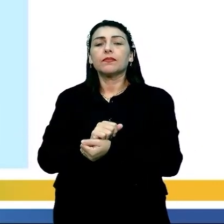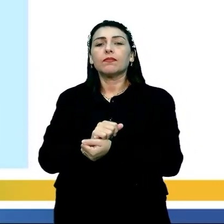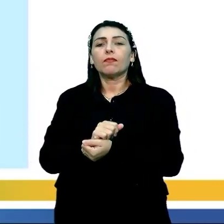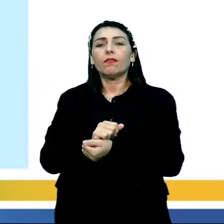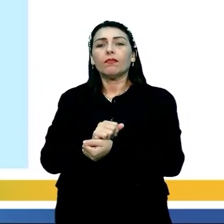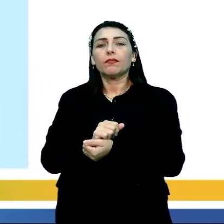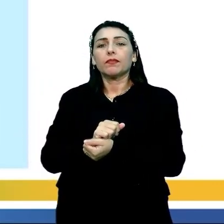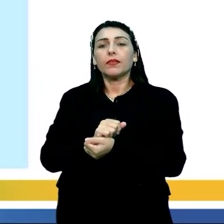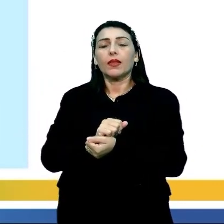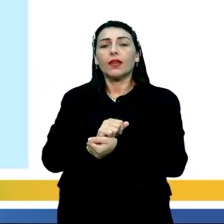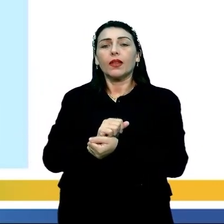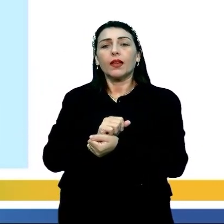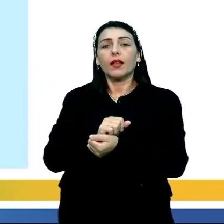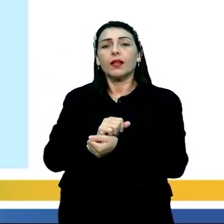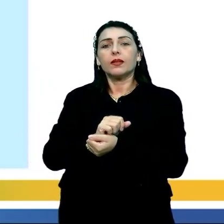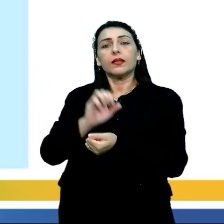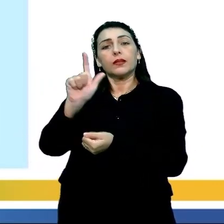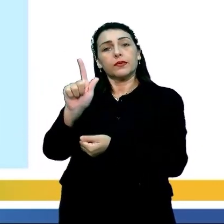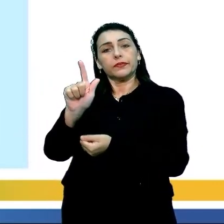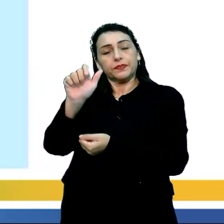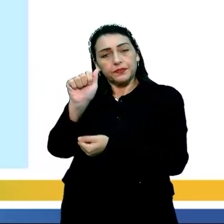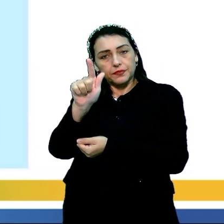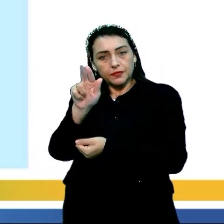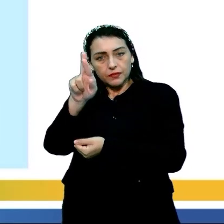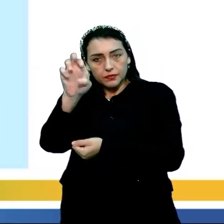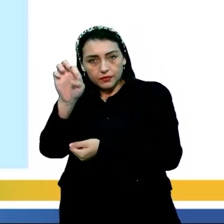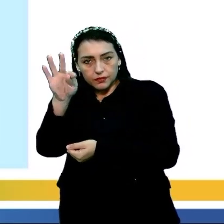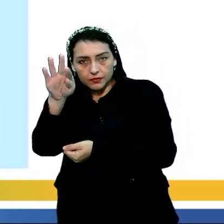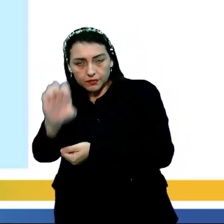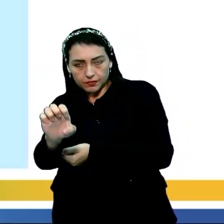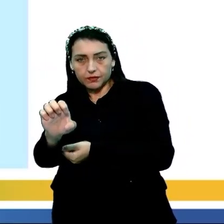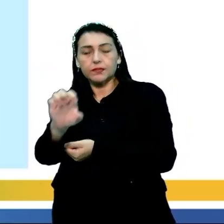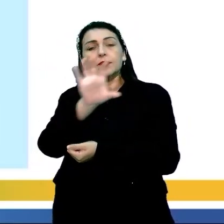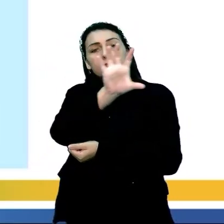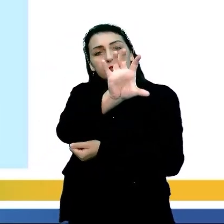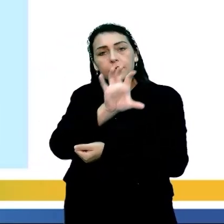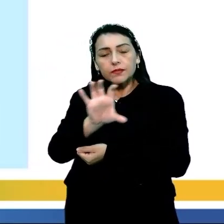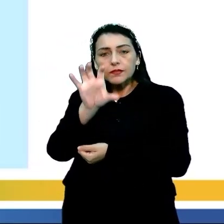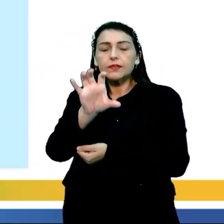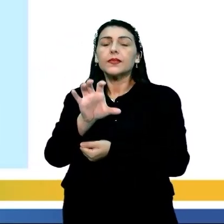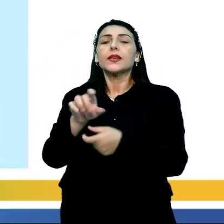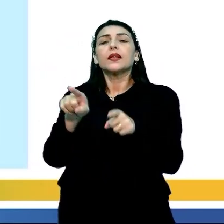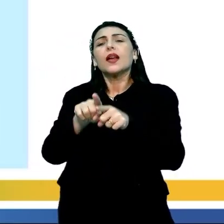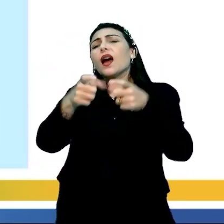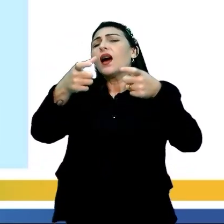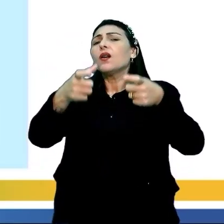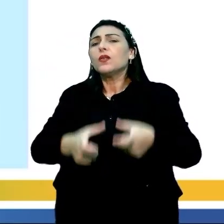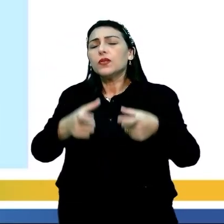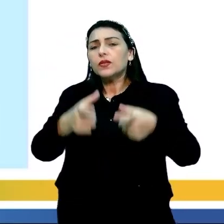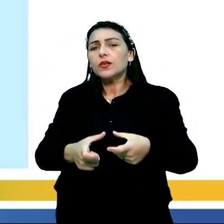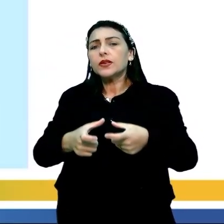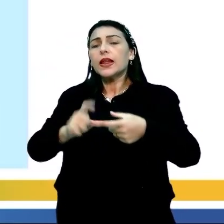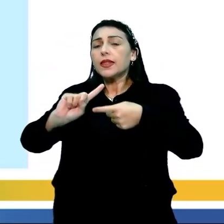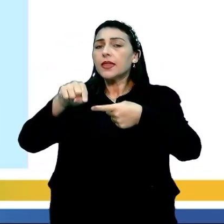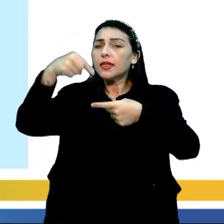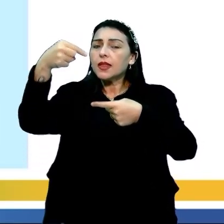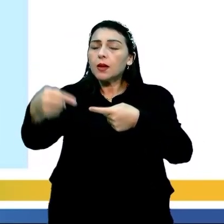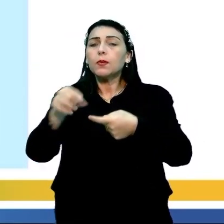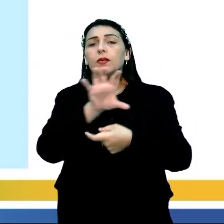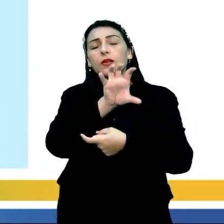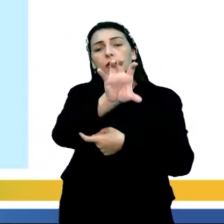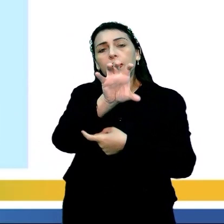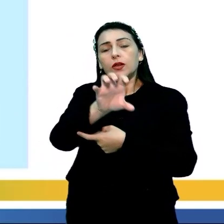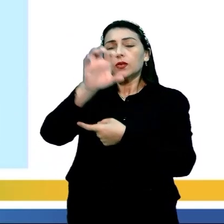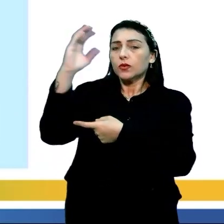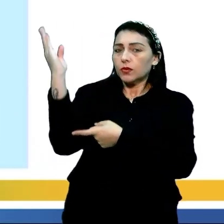mata, aliás, a zona de transição do Agreste. Então, essa zona ela fica justamente após uma região